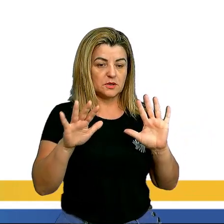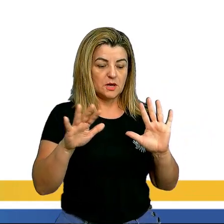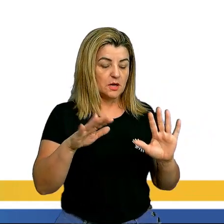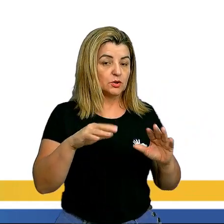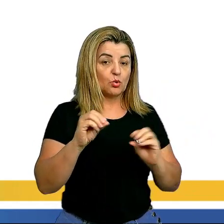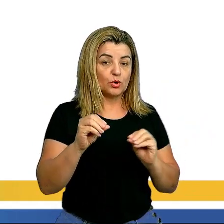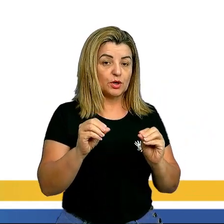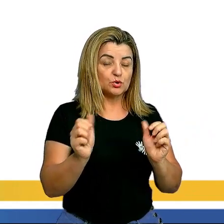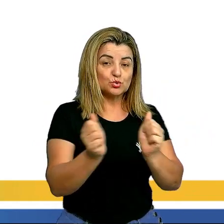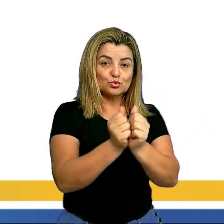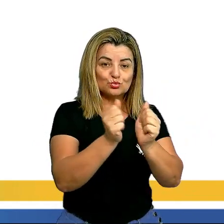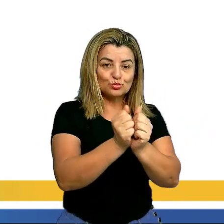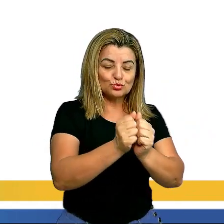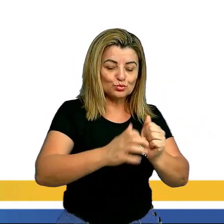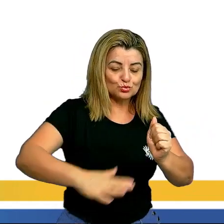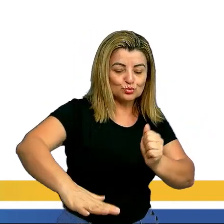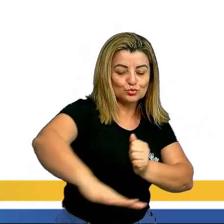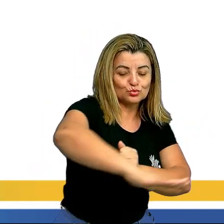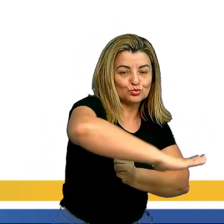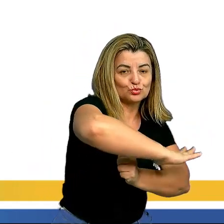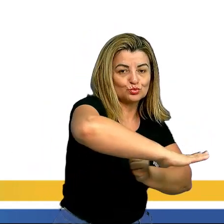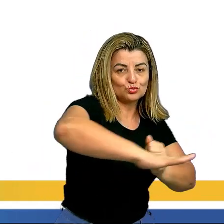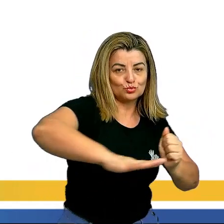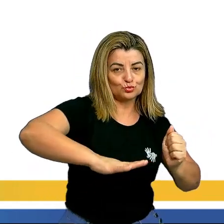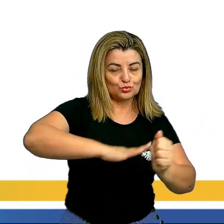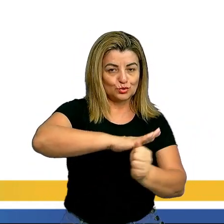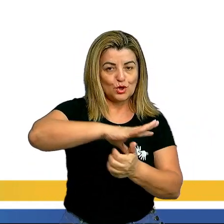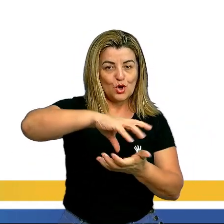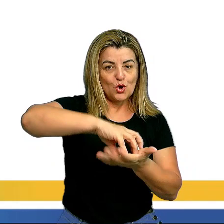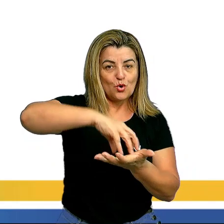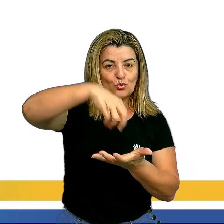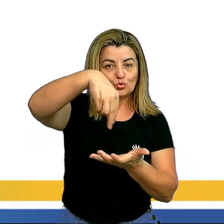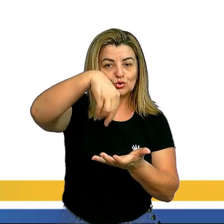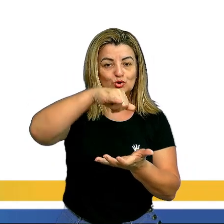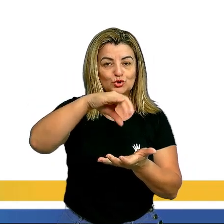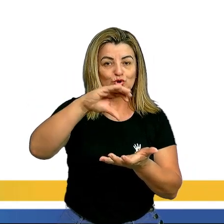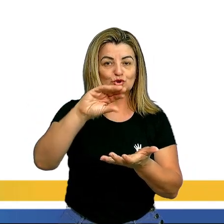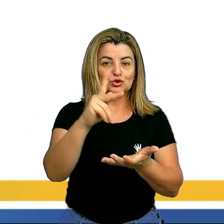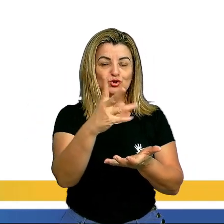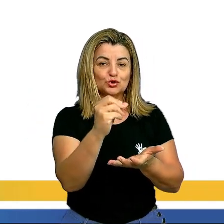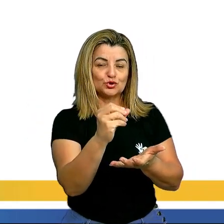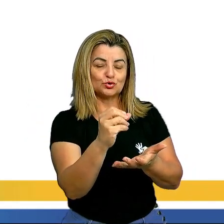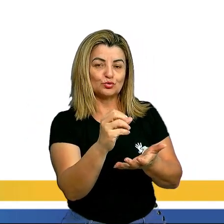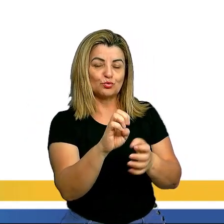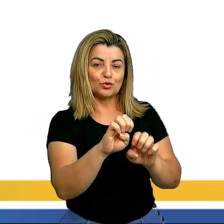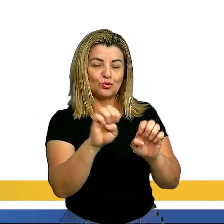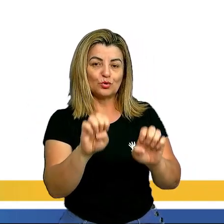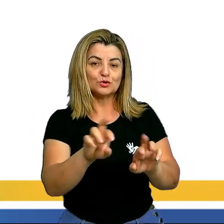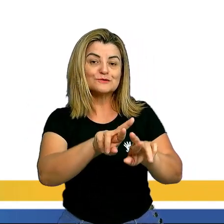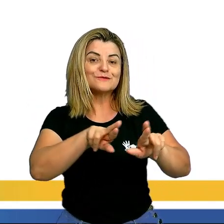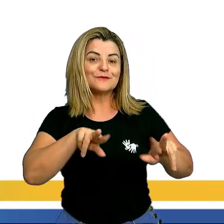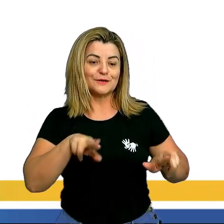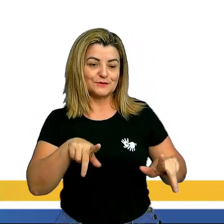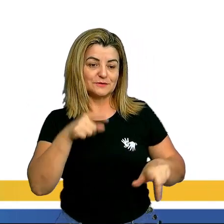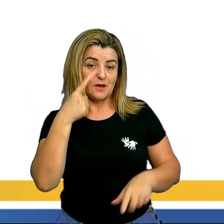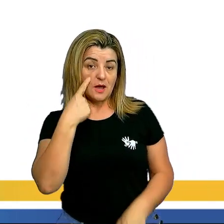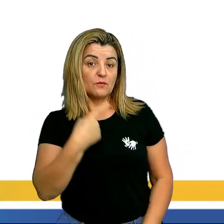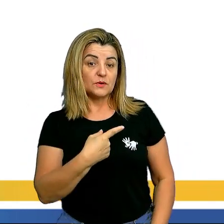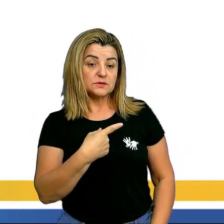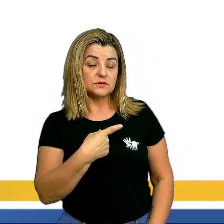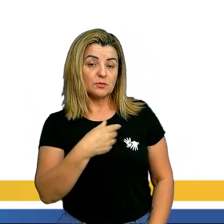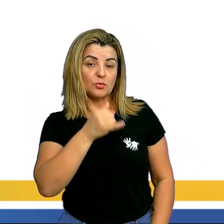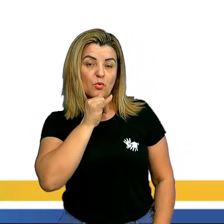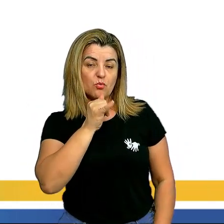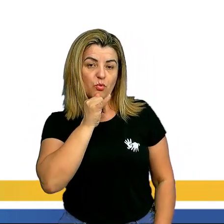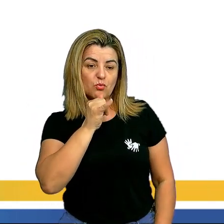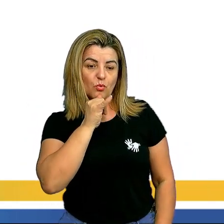lado do outro, mas um nicho ecológico diferente, tá? E acaba se desenvolvendo. Nesse exemplo aqui,